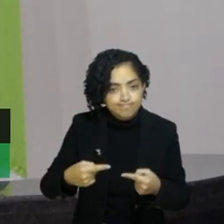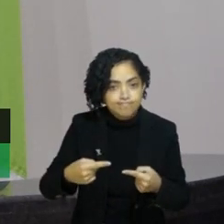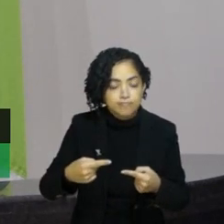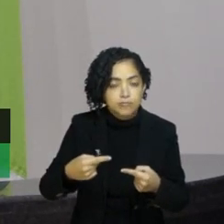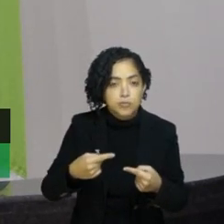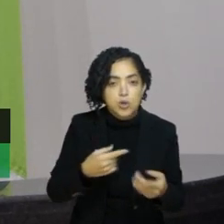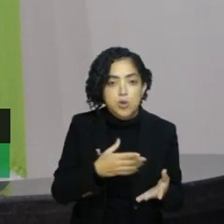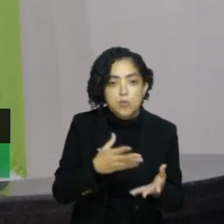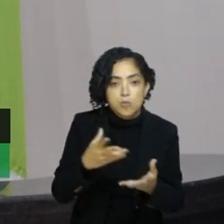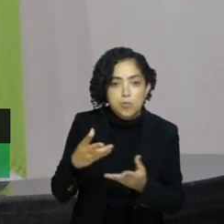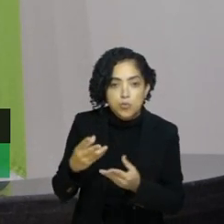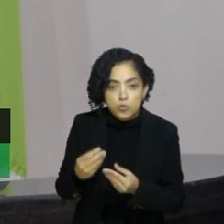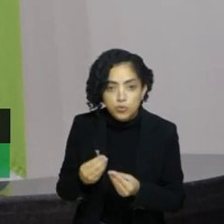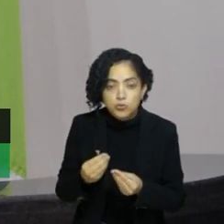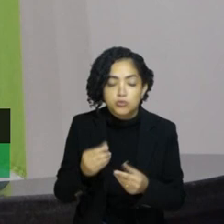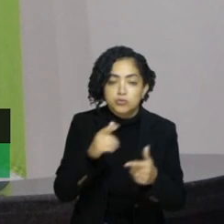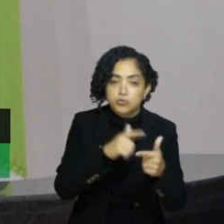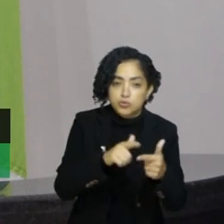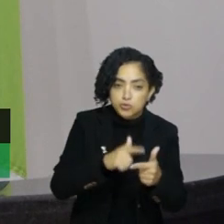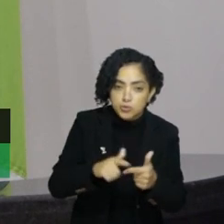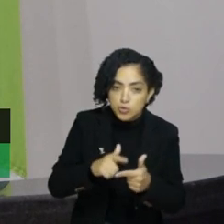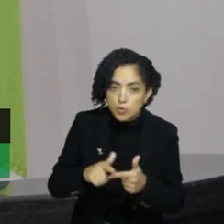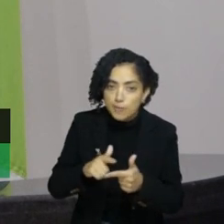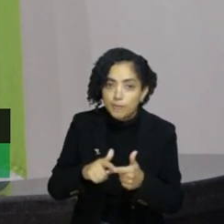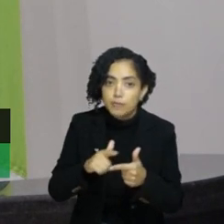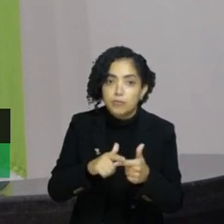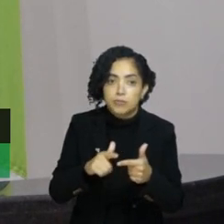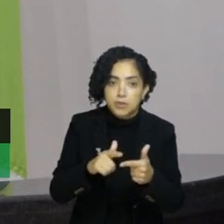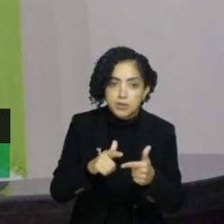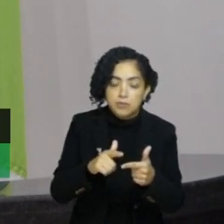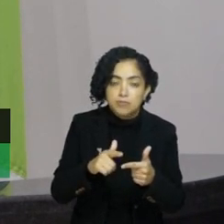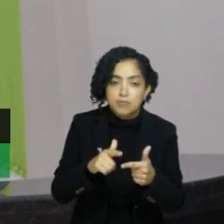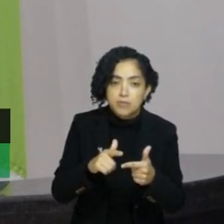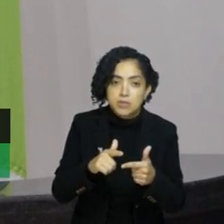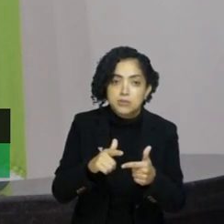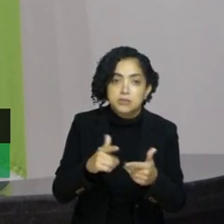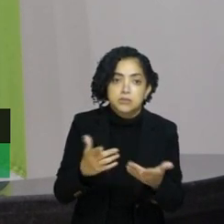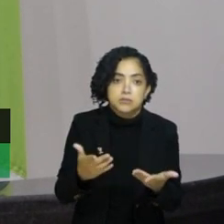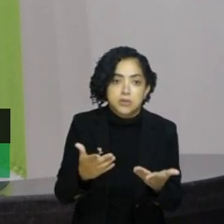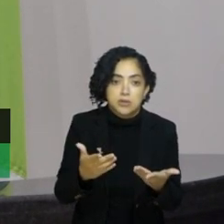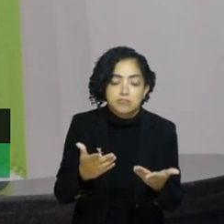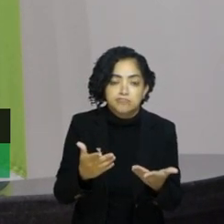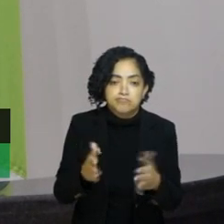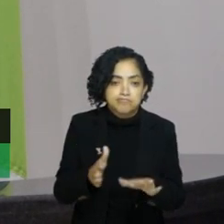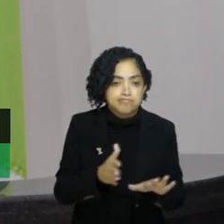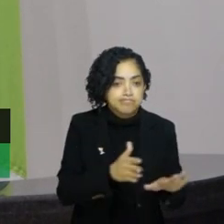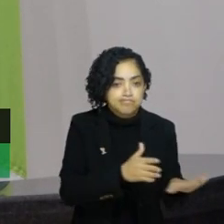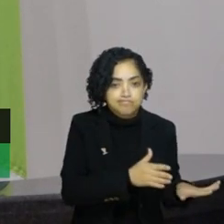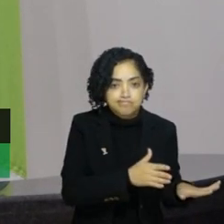senhor presidente, das adversidades que eu tinha como relevantes ruíram nesses últimos dias.